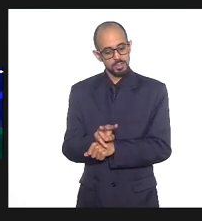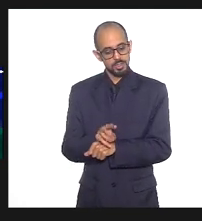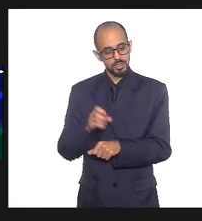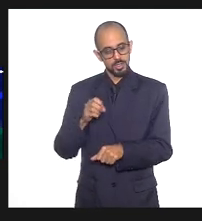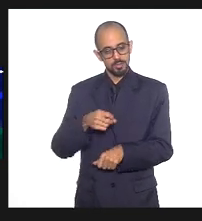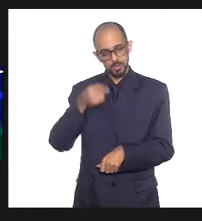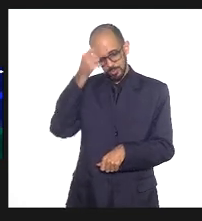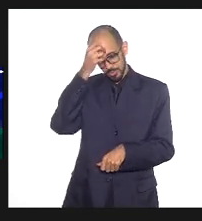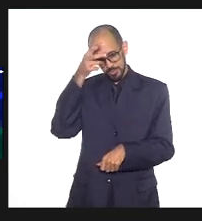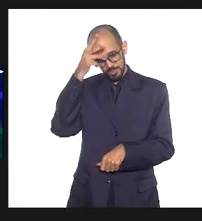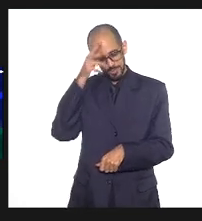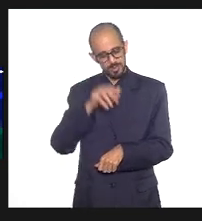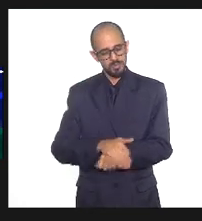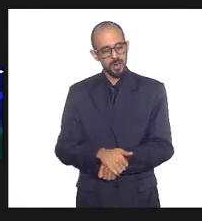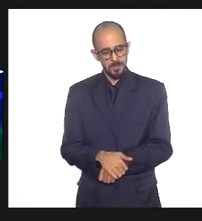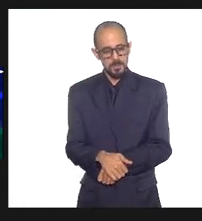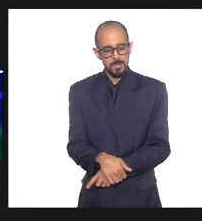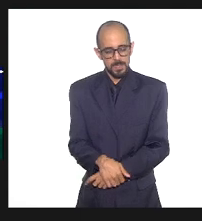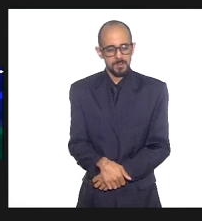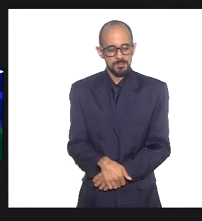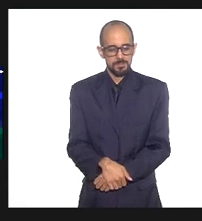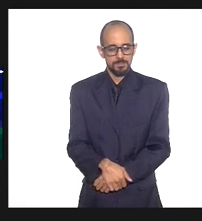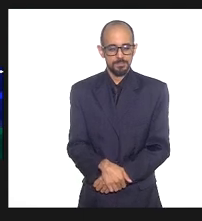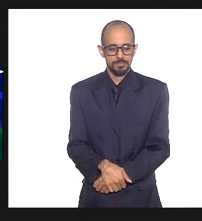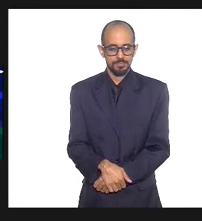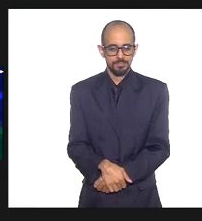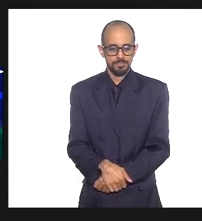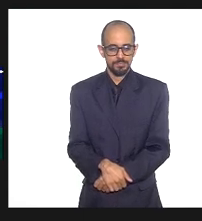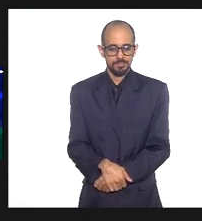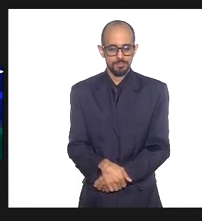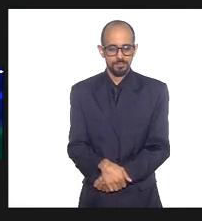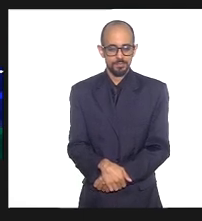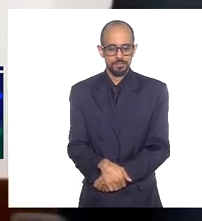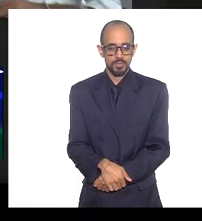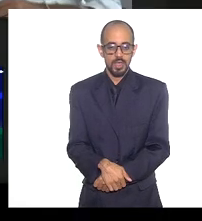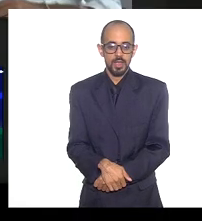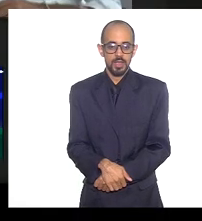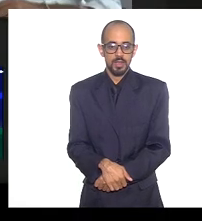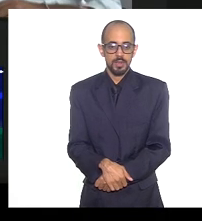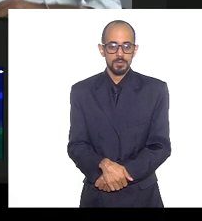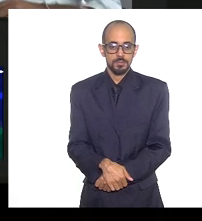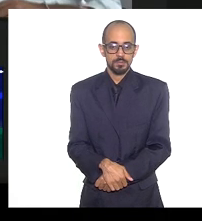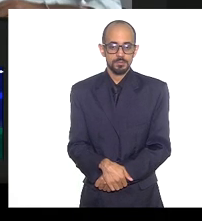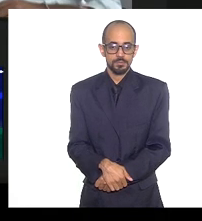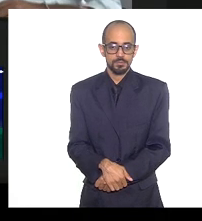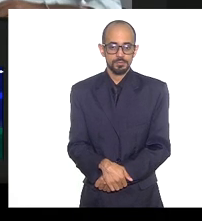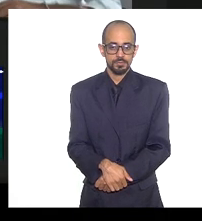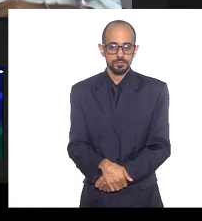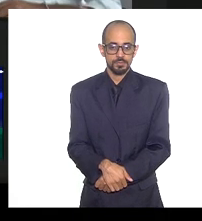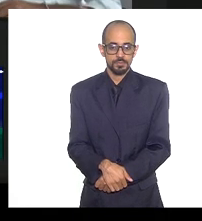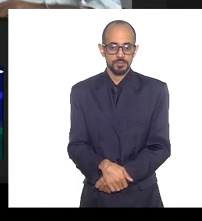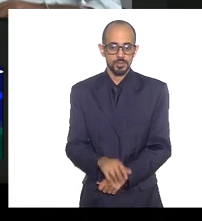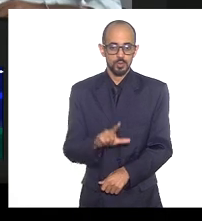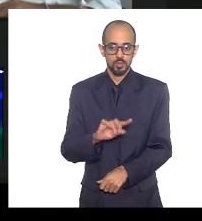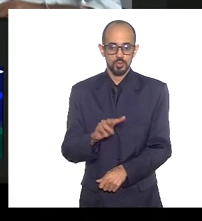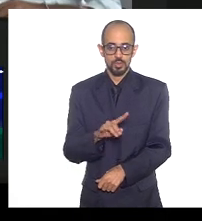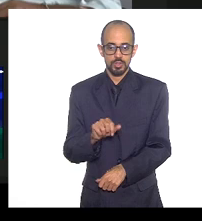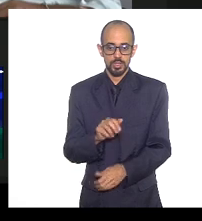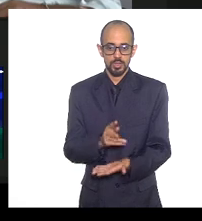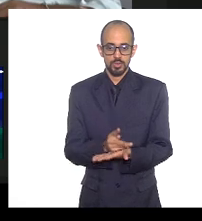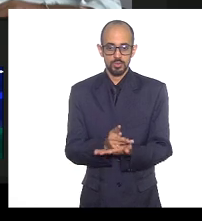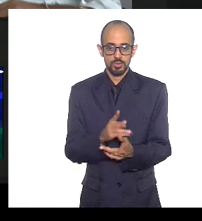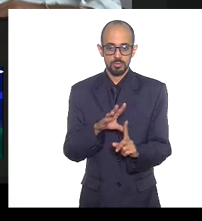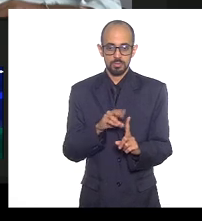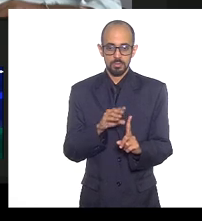Municipal. É isso, presidente. A Ronda faz pela Guarda Municipal. Lucinha, está aberto o seu som.